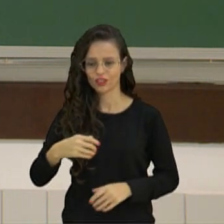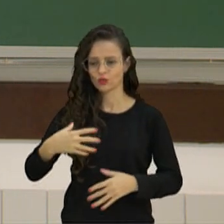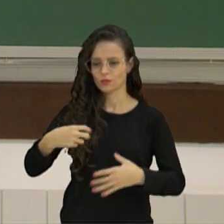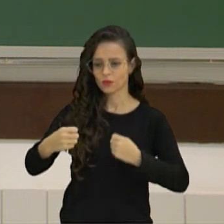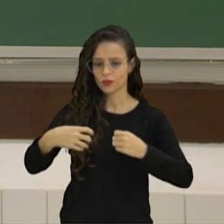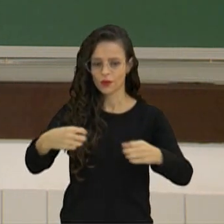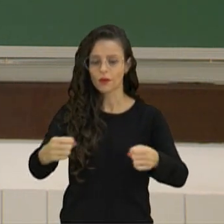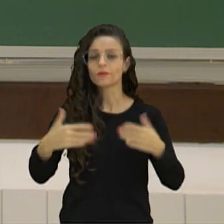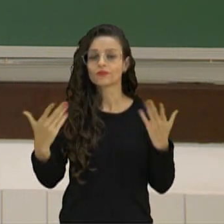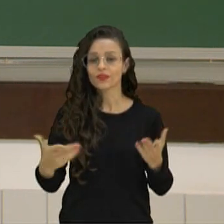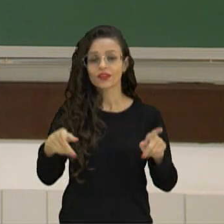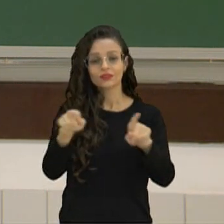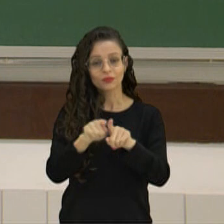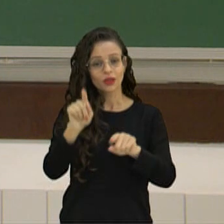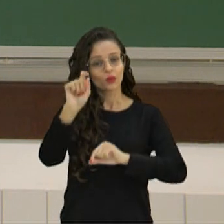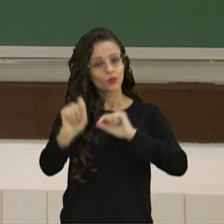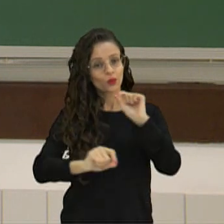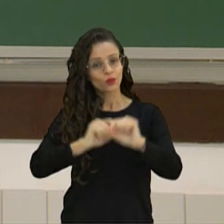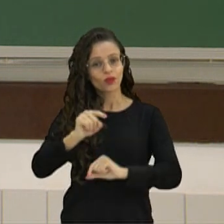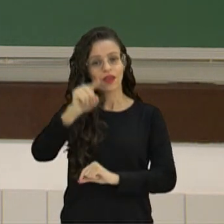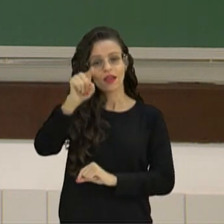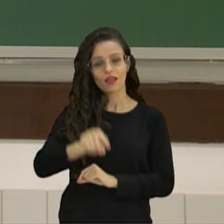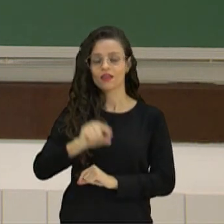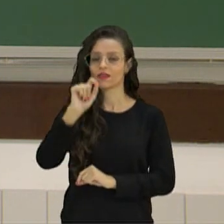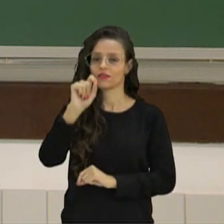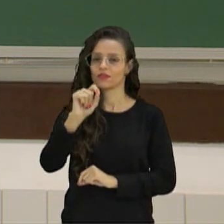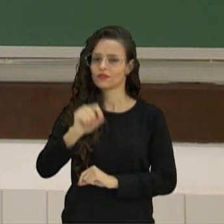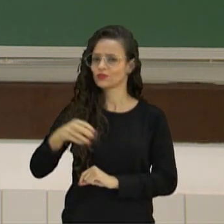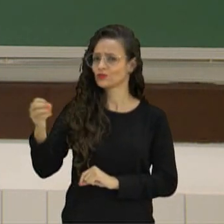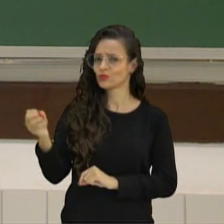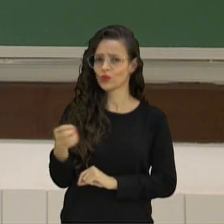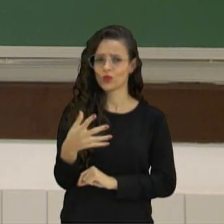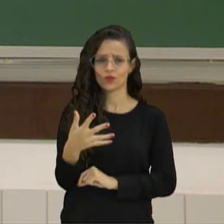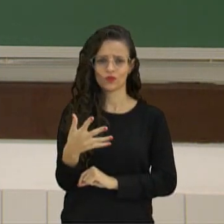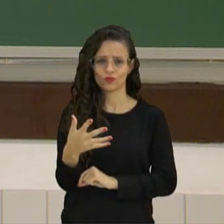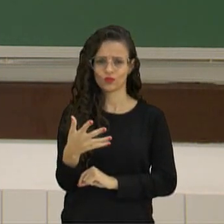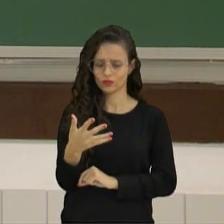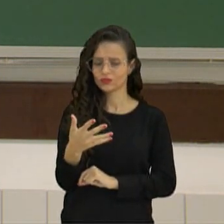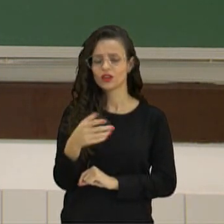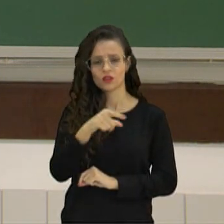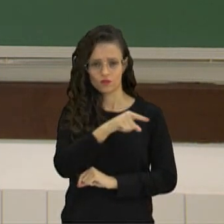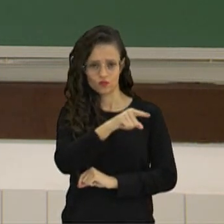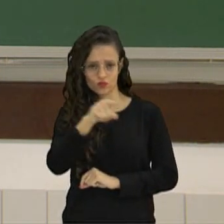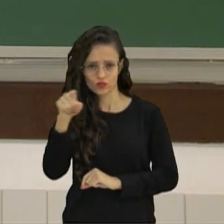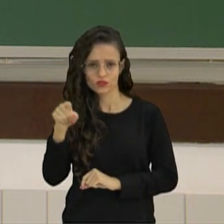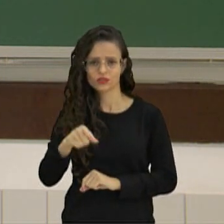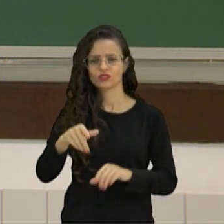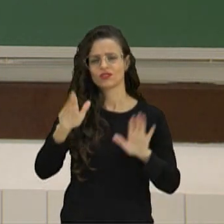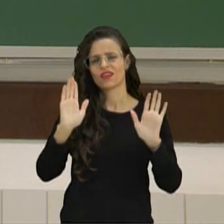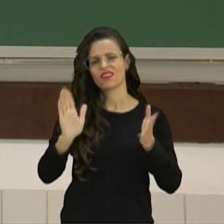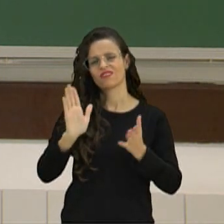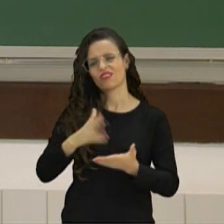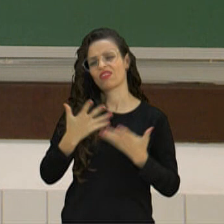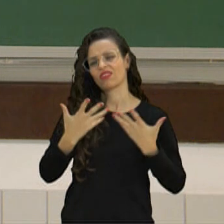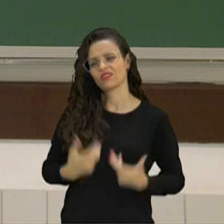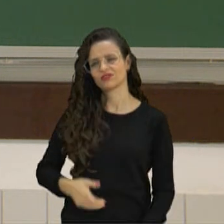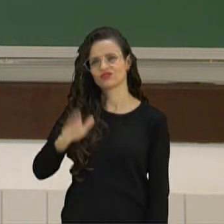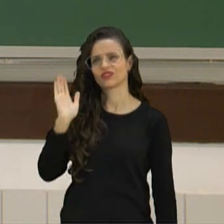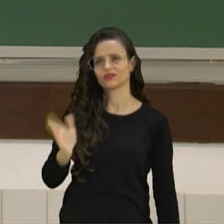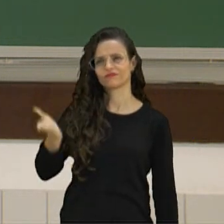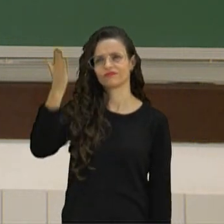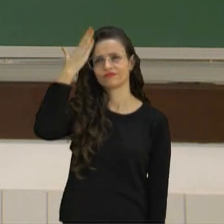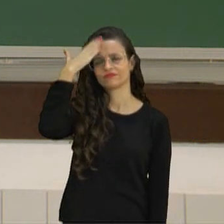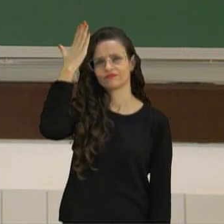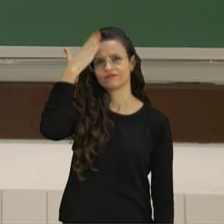quero dizer para vocês que eu estou falando de algo que é extremamente novo. Por mais que vocês, isso eu já estou cansado de saber,